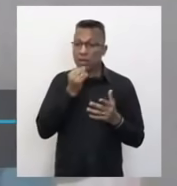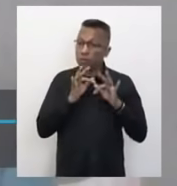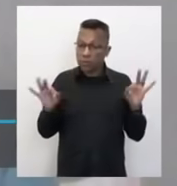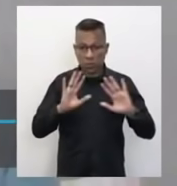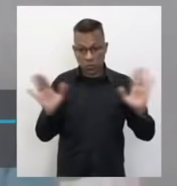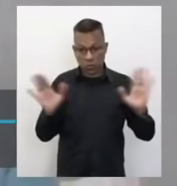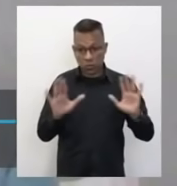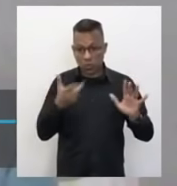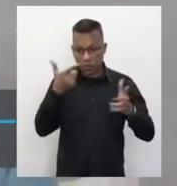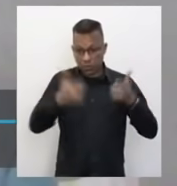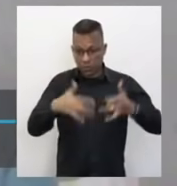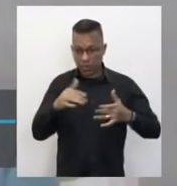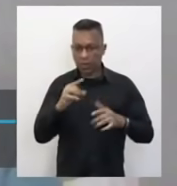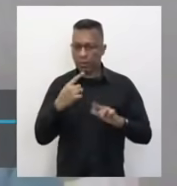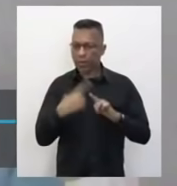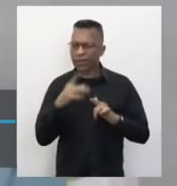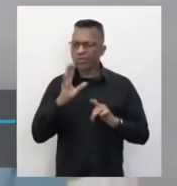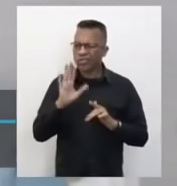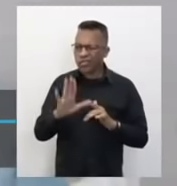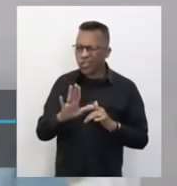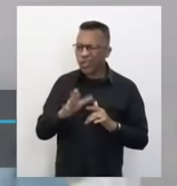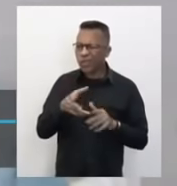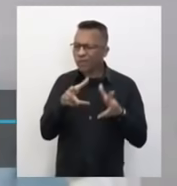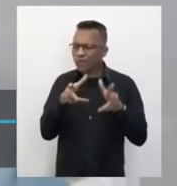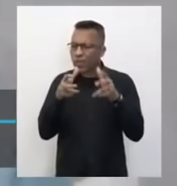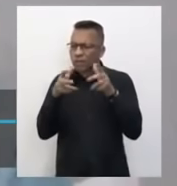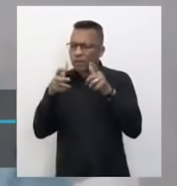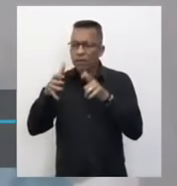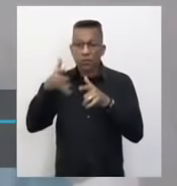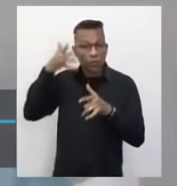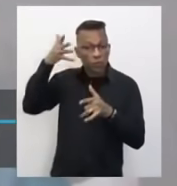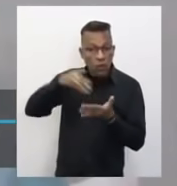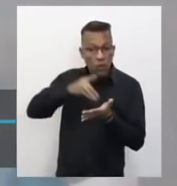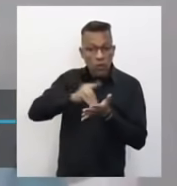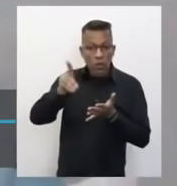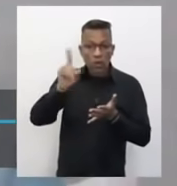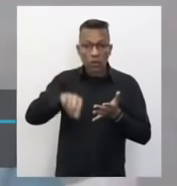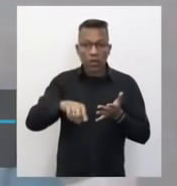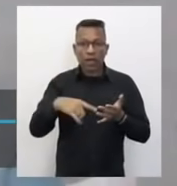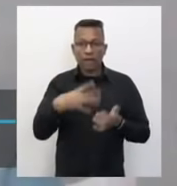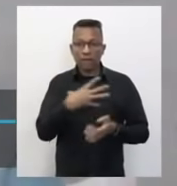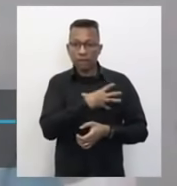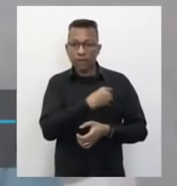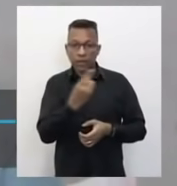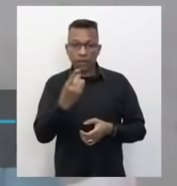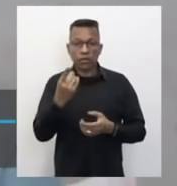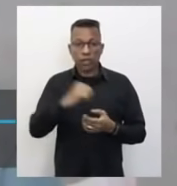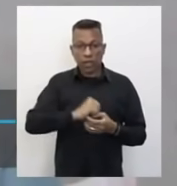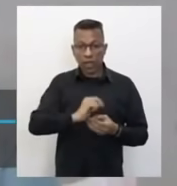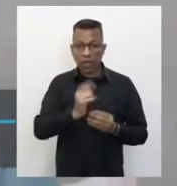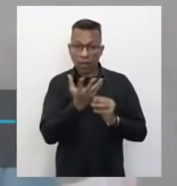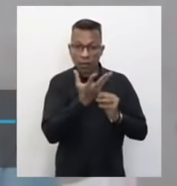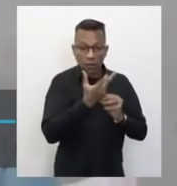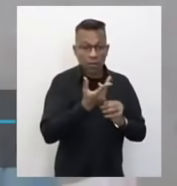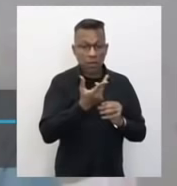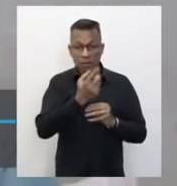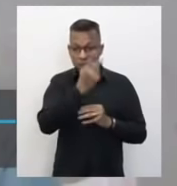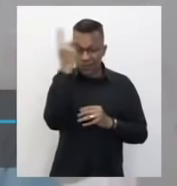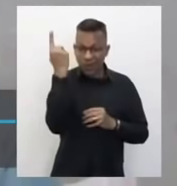eu já vi discurso de ódio terrível, por exemplo, contra filhos de atores famosos.